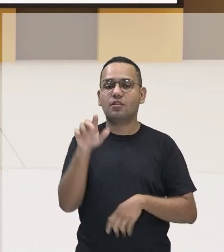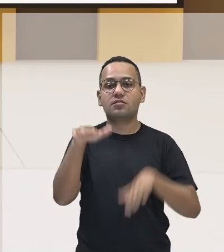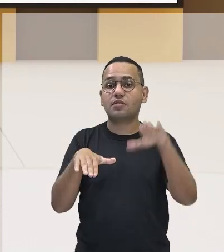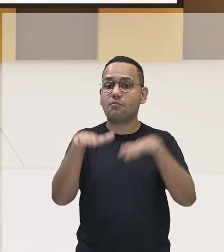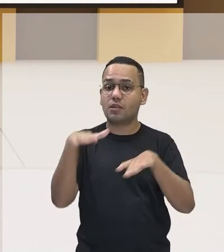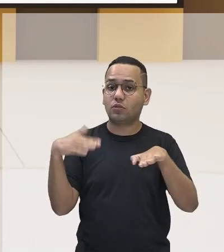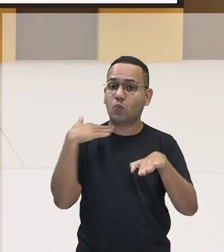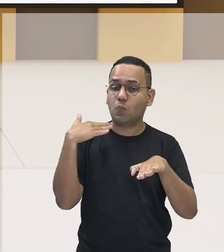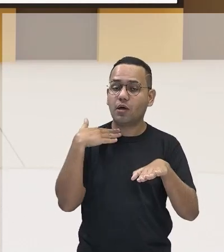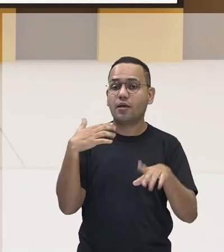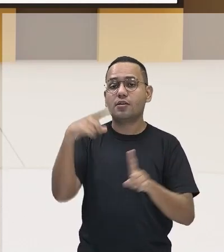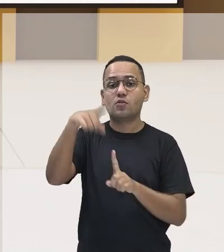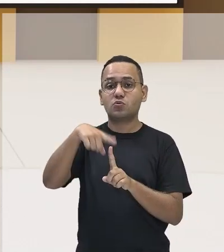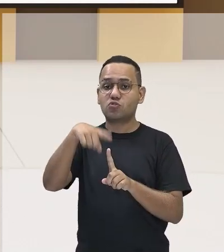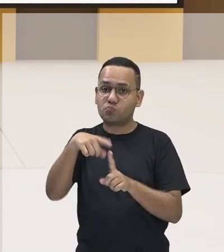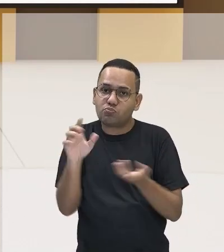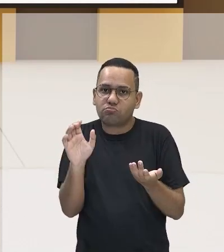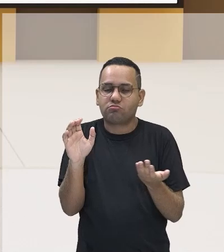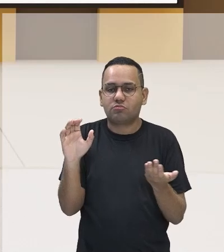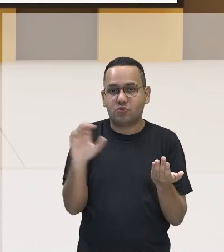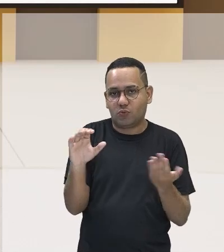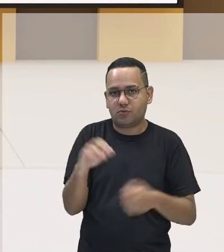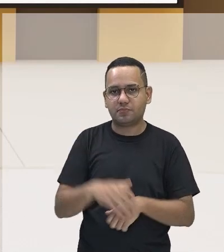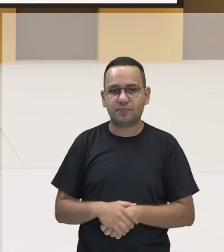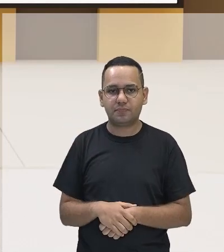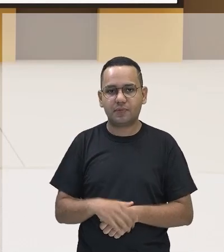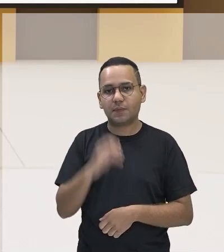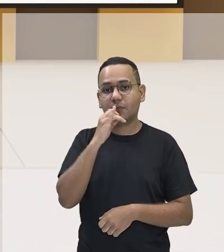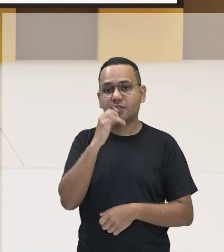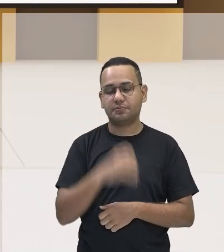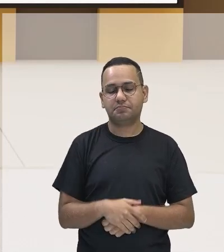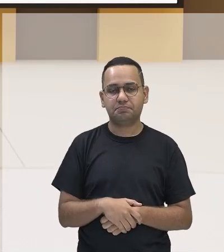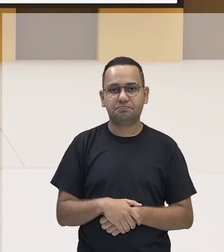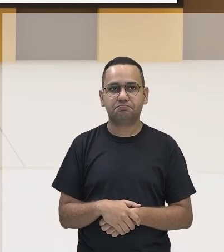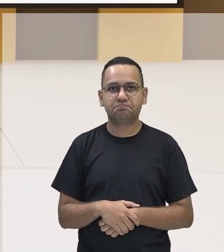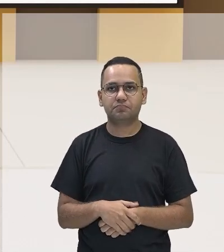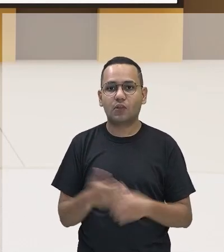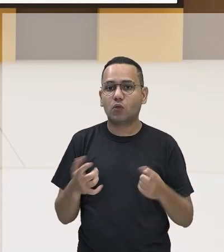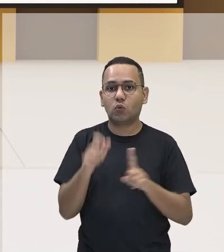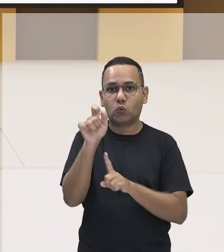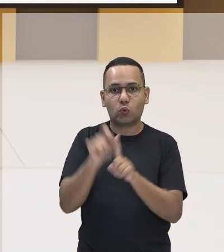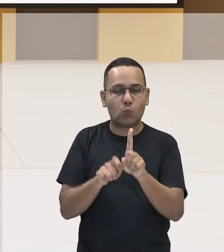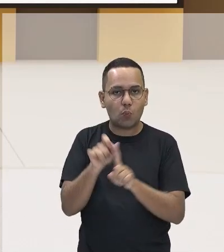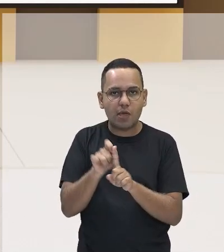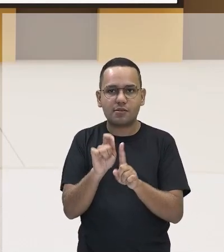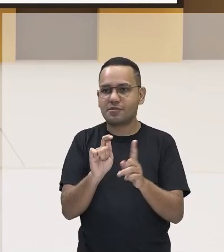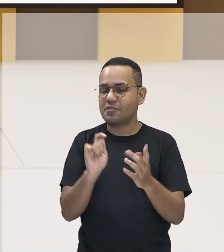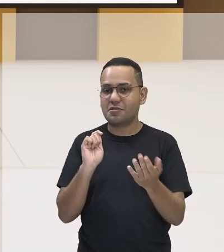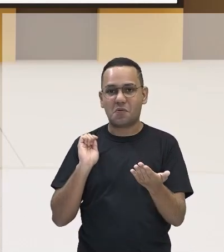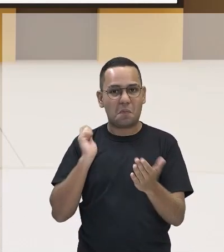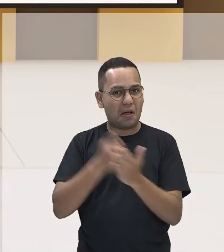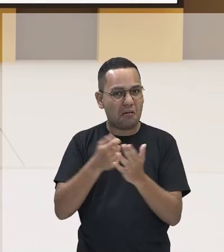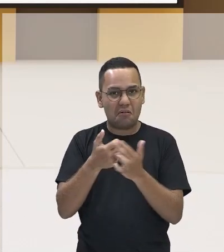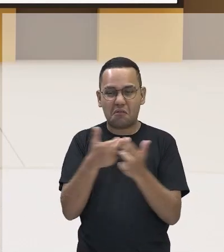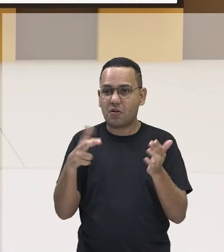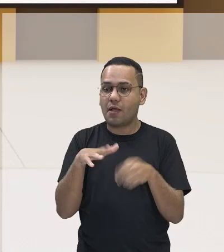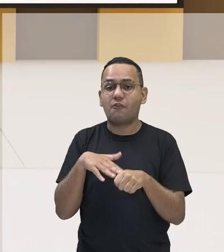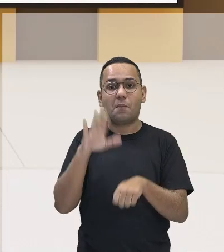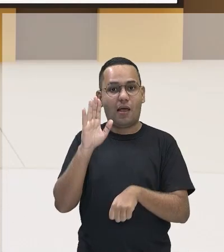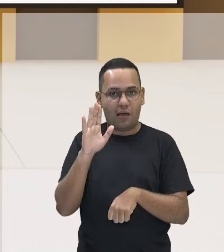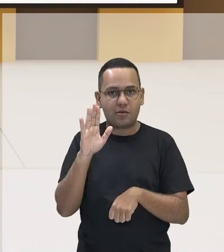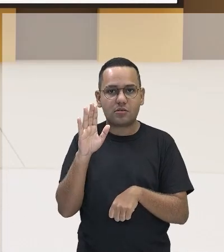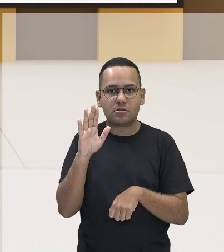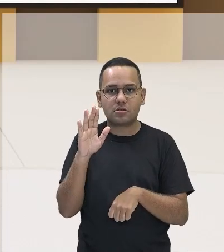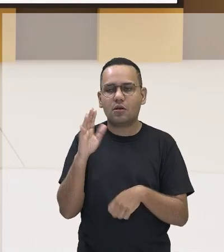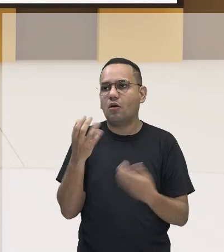Por quê? Vamos supor que, de repente, num certo mês, você teve um gasto excessivo por necessidade ou até mesmo por falta